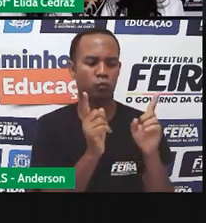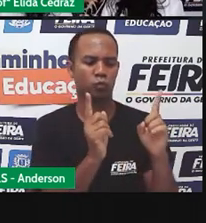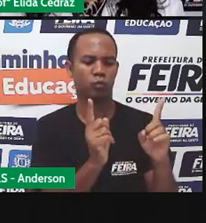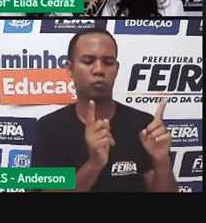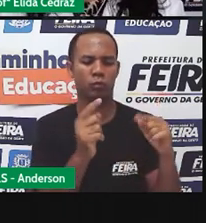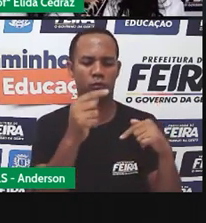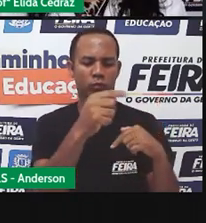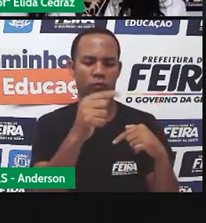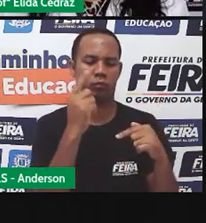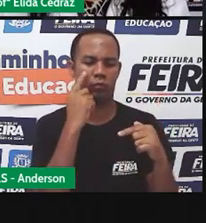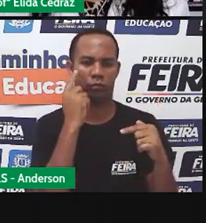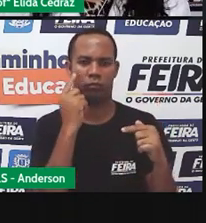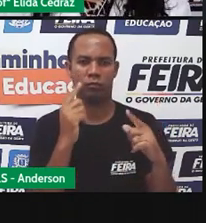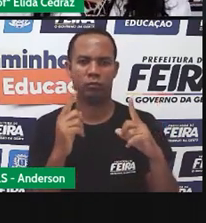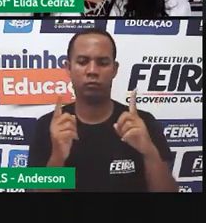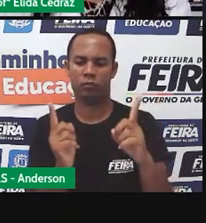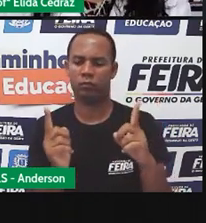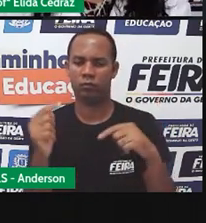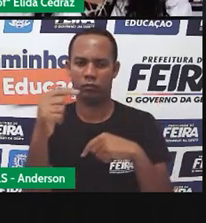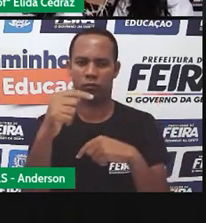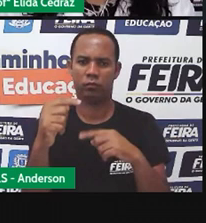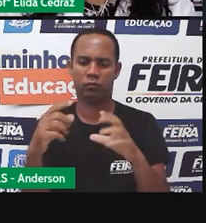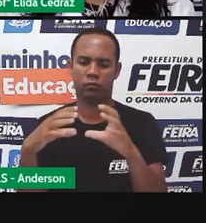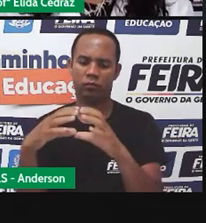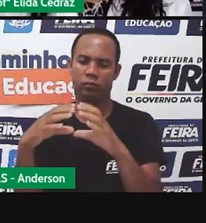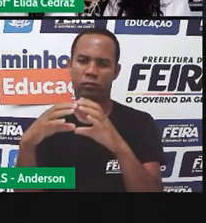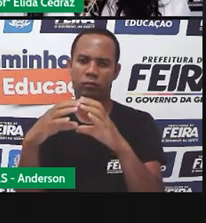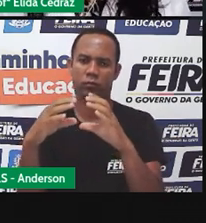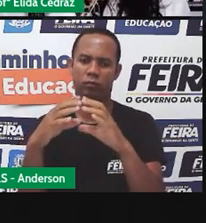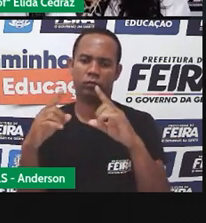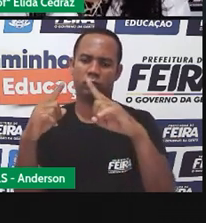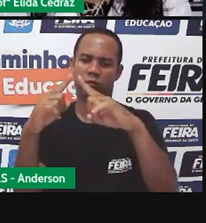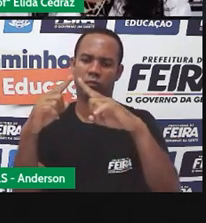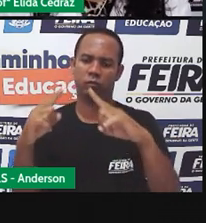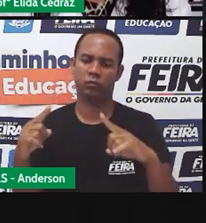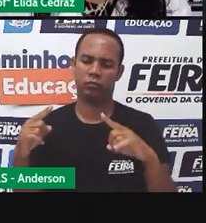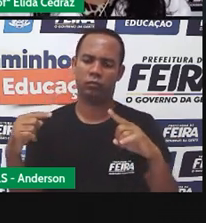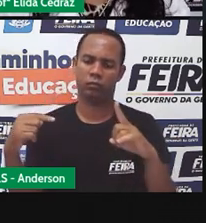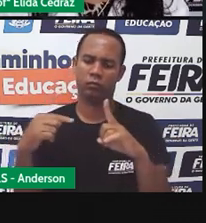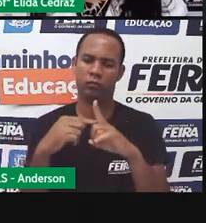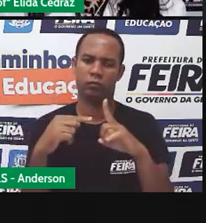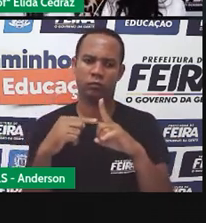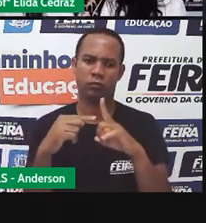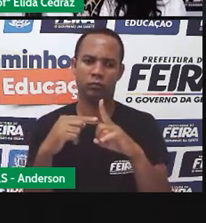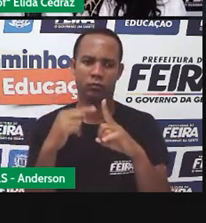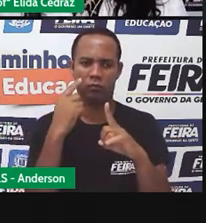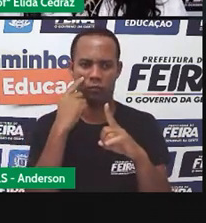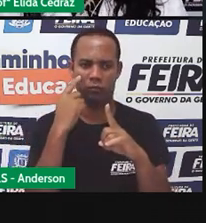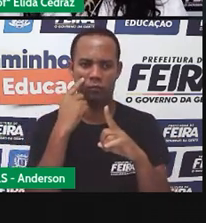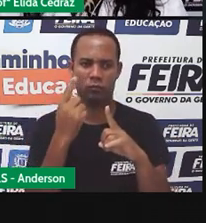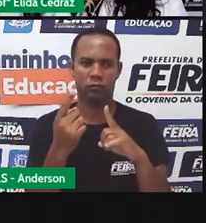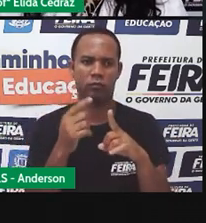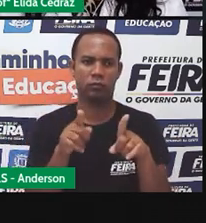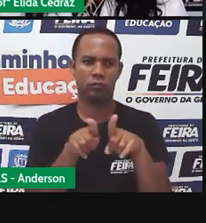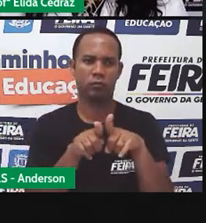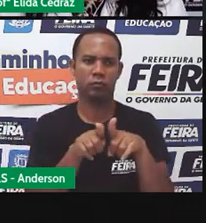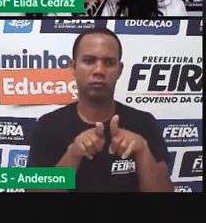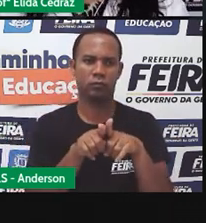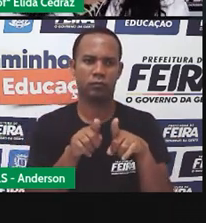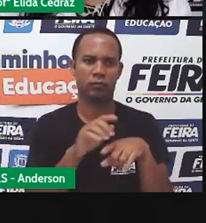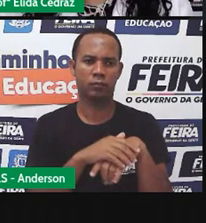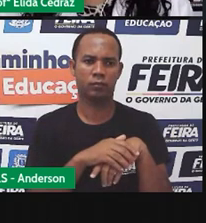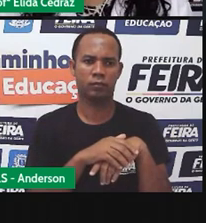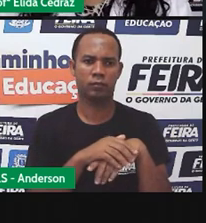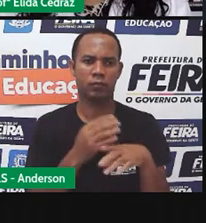daquele objeto e transformamos numa figura geométrica plana. Um lado da